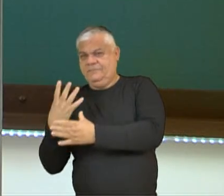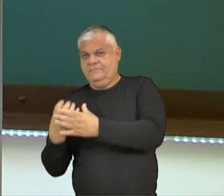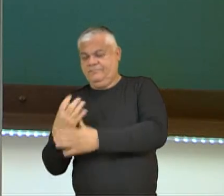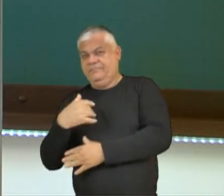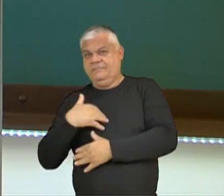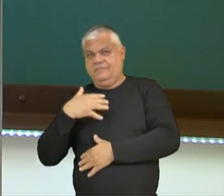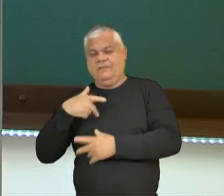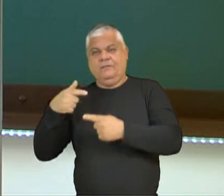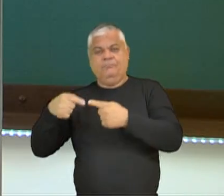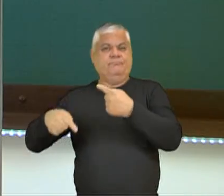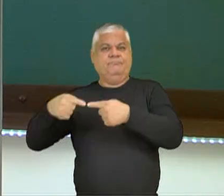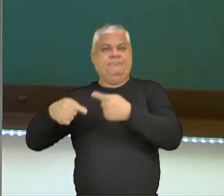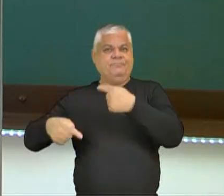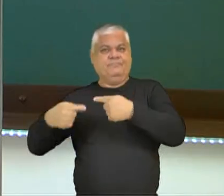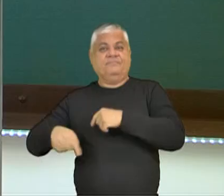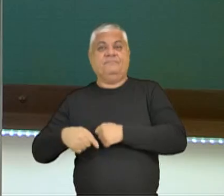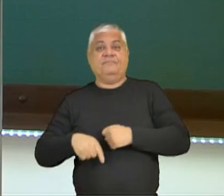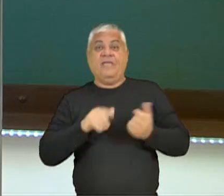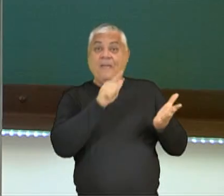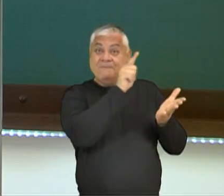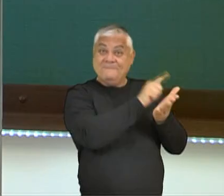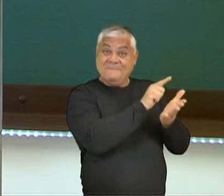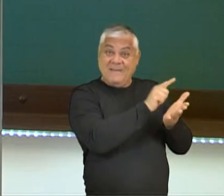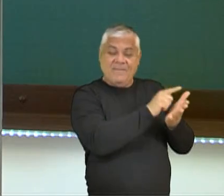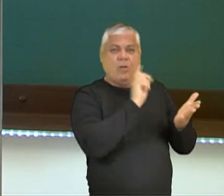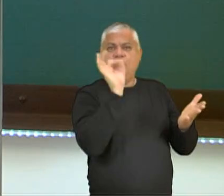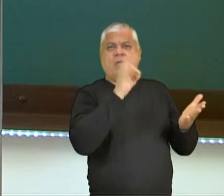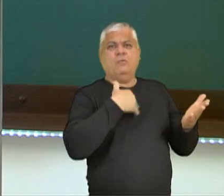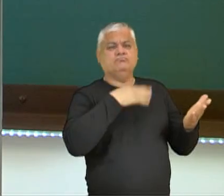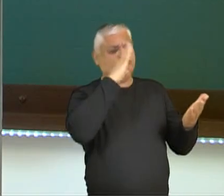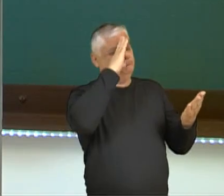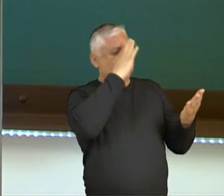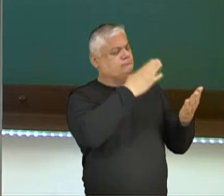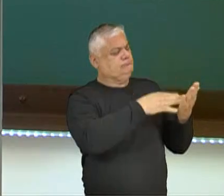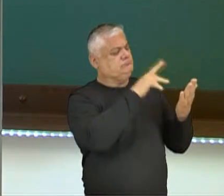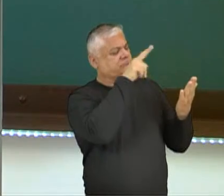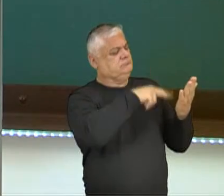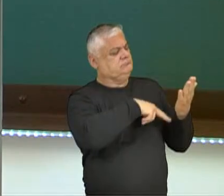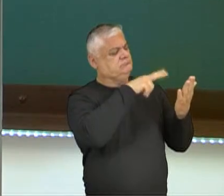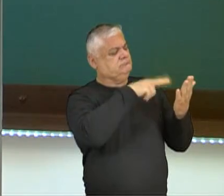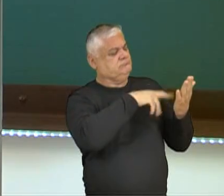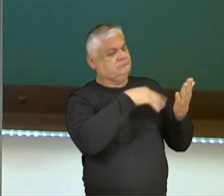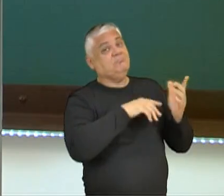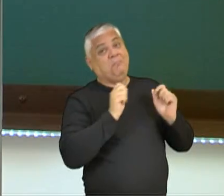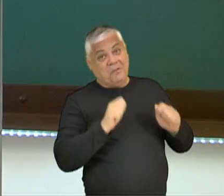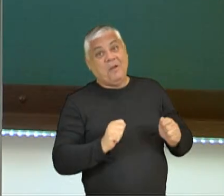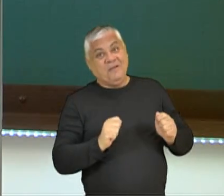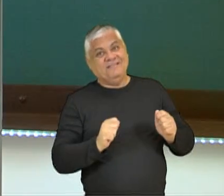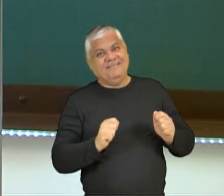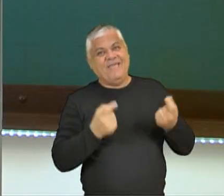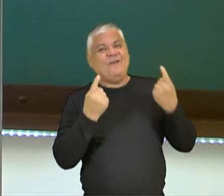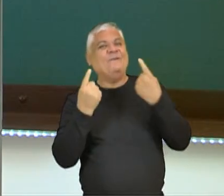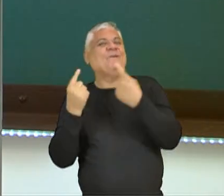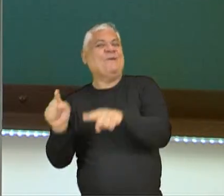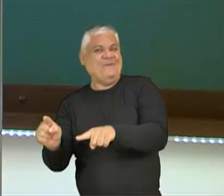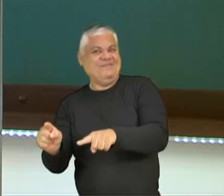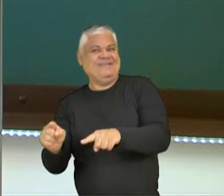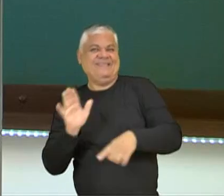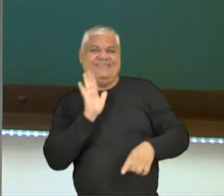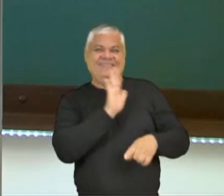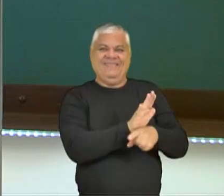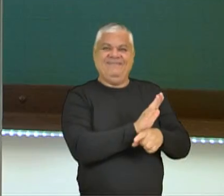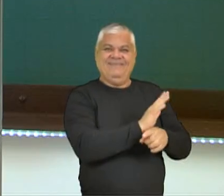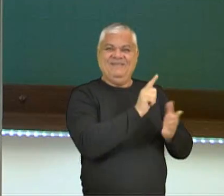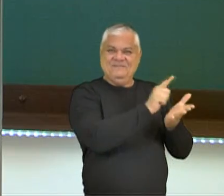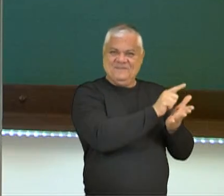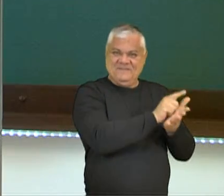a atenção do leitor. Já no livro físico, não, né? Então um dos argumentos poderia ser esse, né? Ler os e-books exige